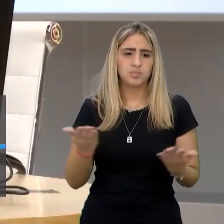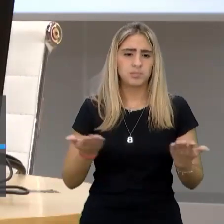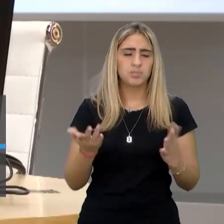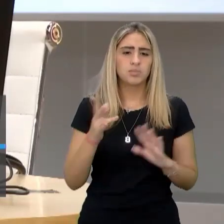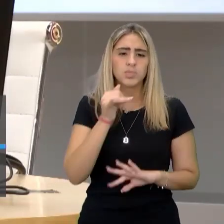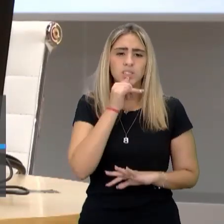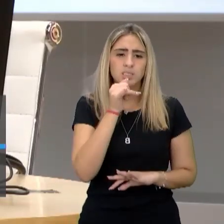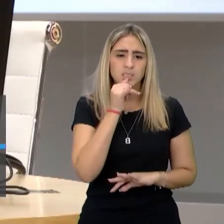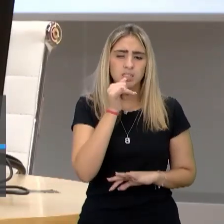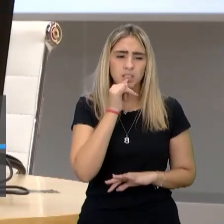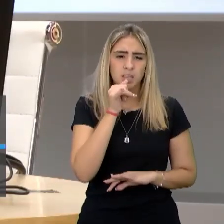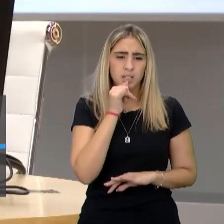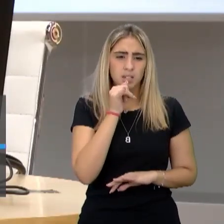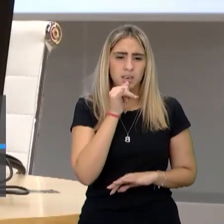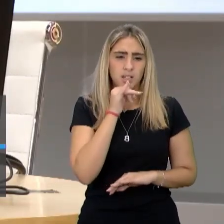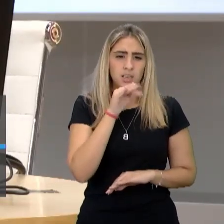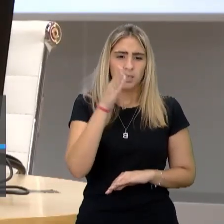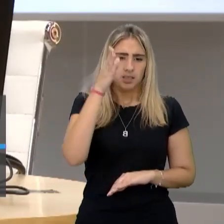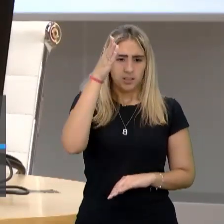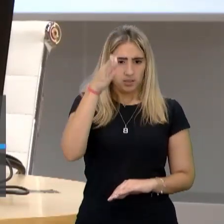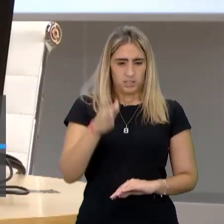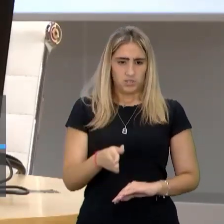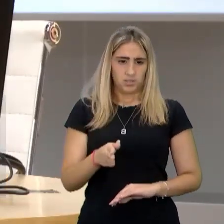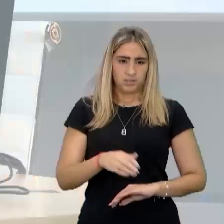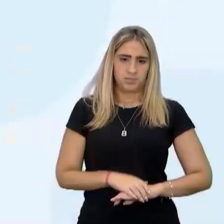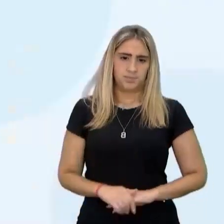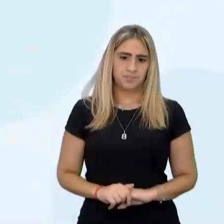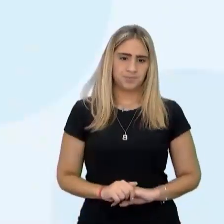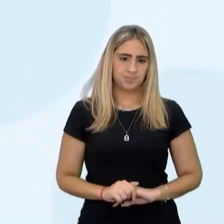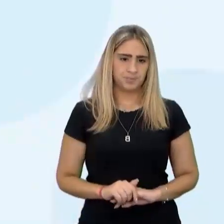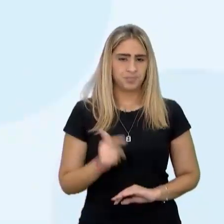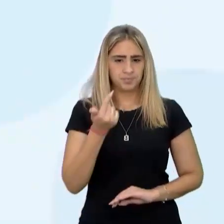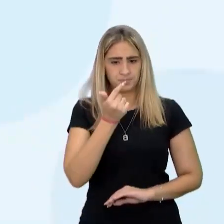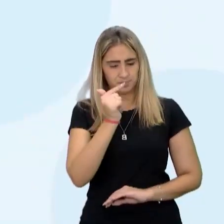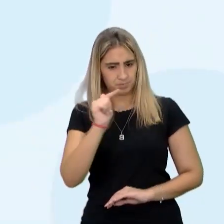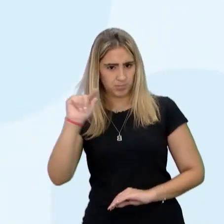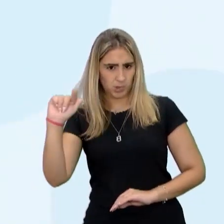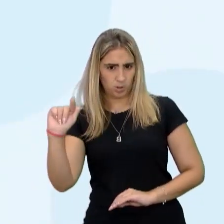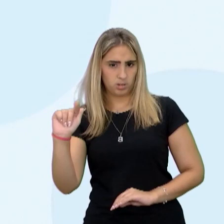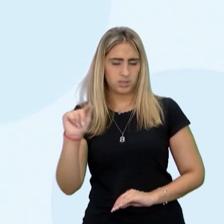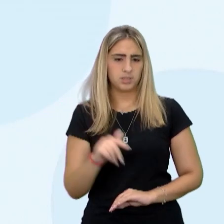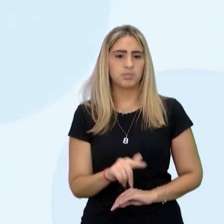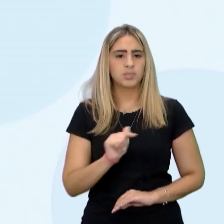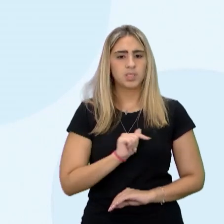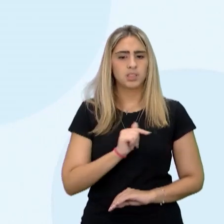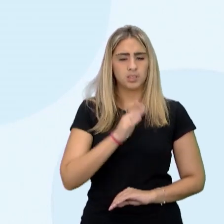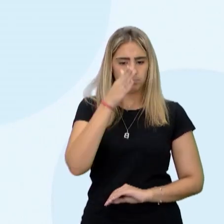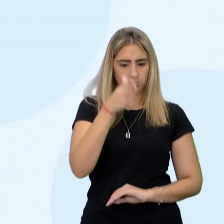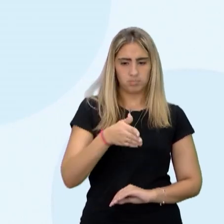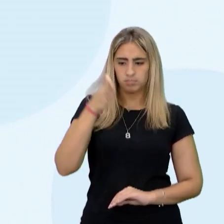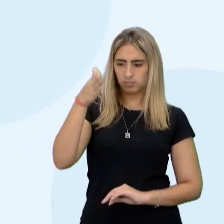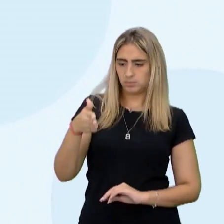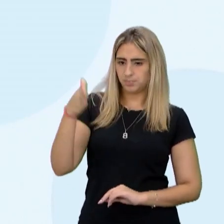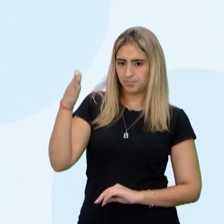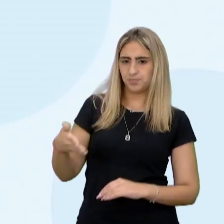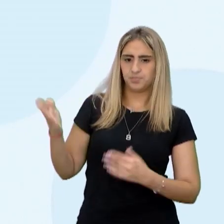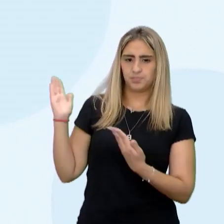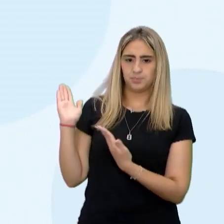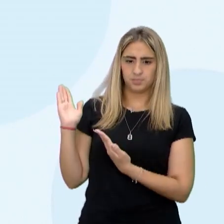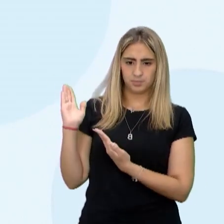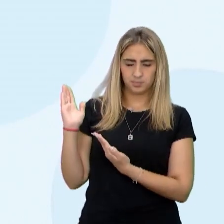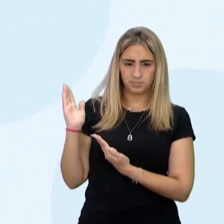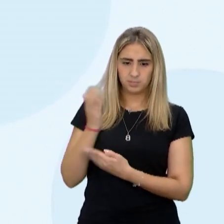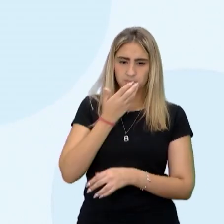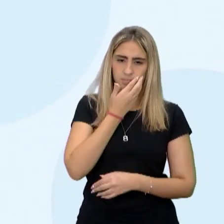alguns exemplos do alinhamento vertical, tá bom? Então, no próximo slide, a gente tem aí as linhas na vertical, né, para frisar o que a